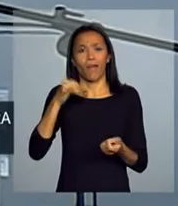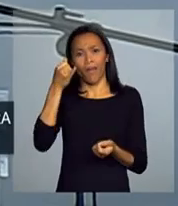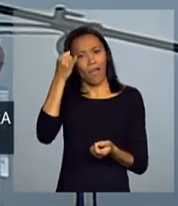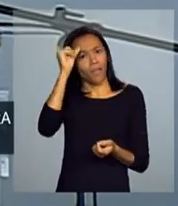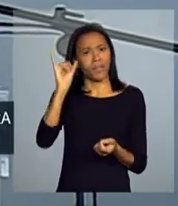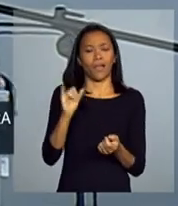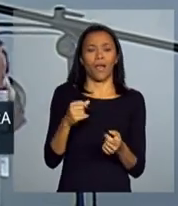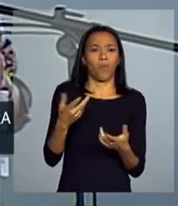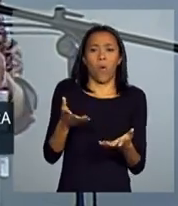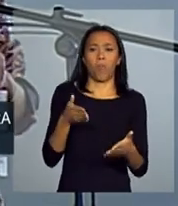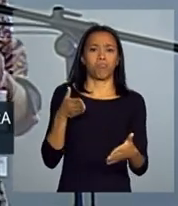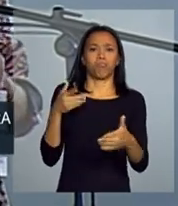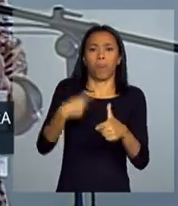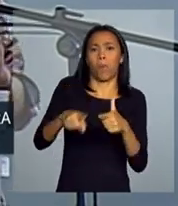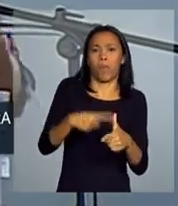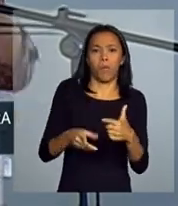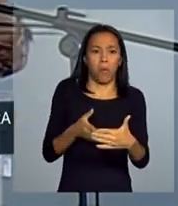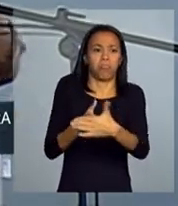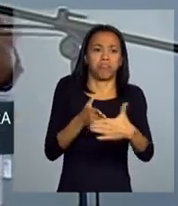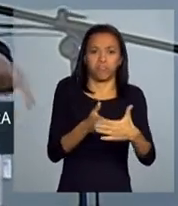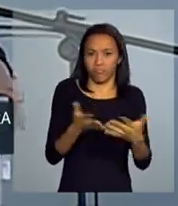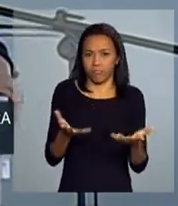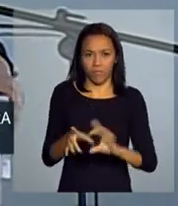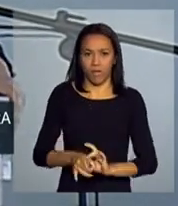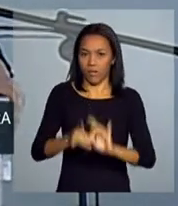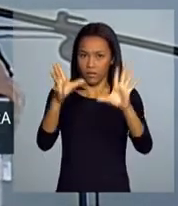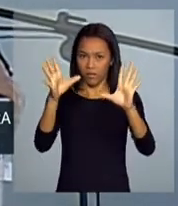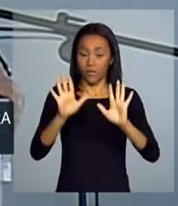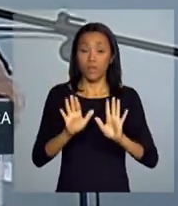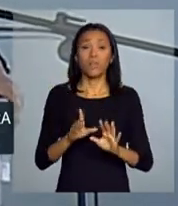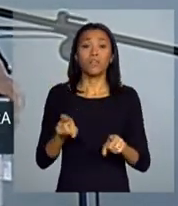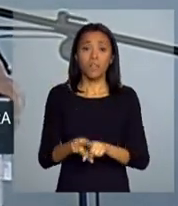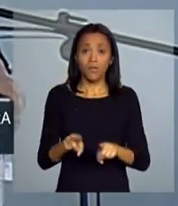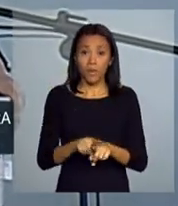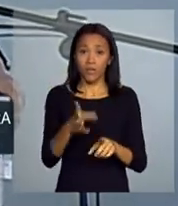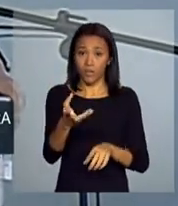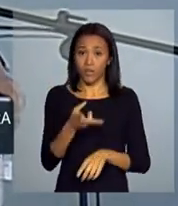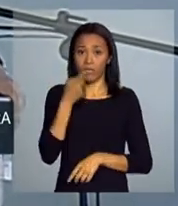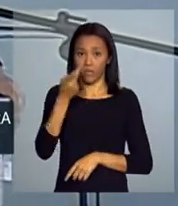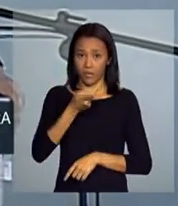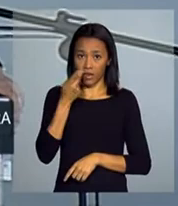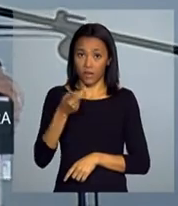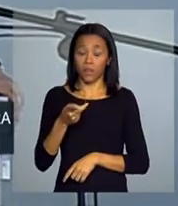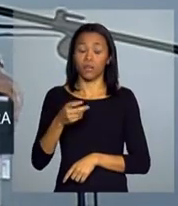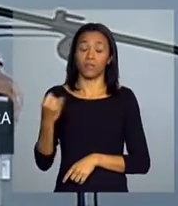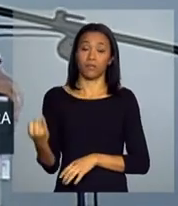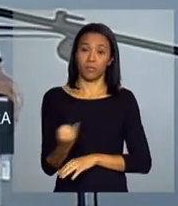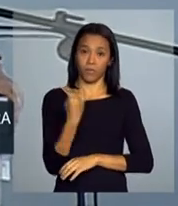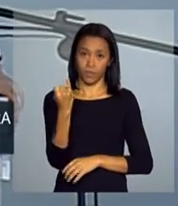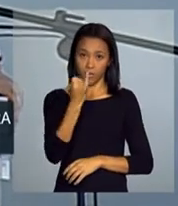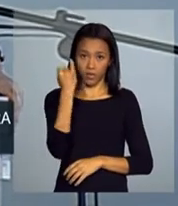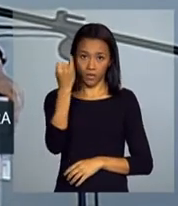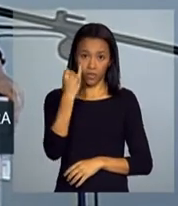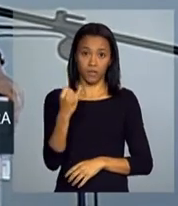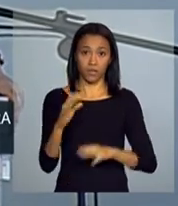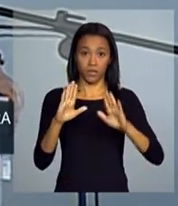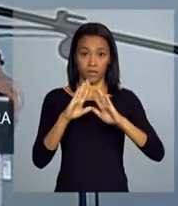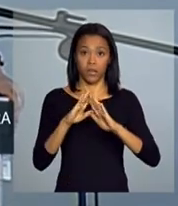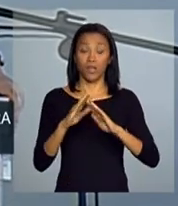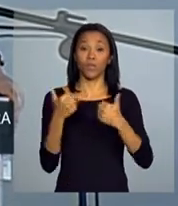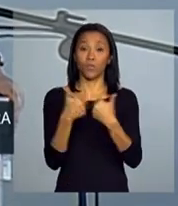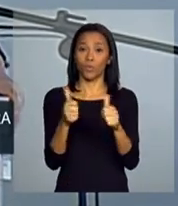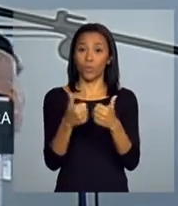algum obstáculo qualquer. Queria dizer também da importância do ônibus